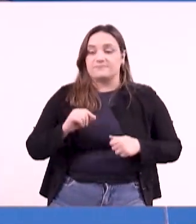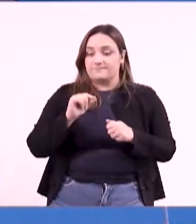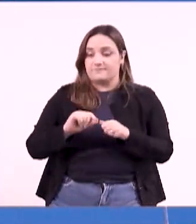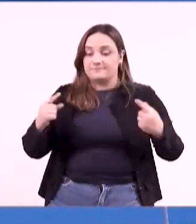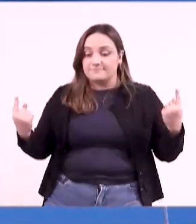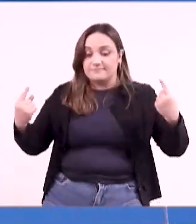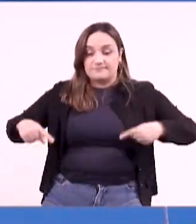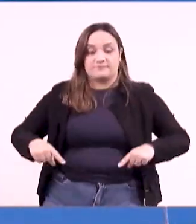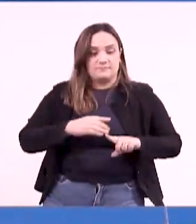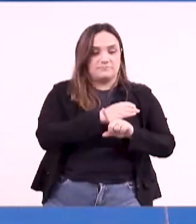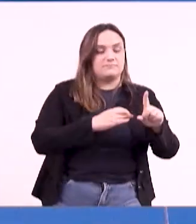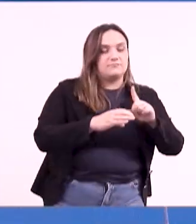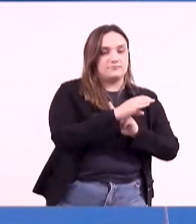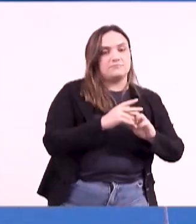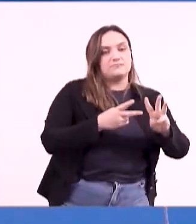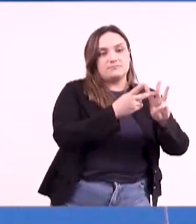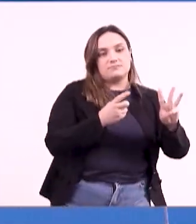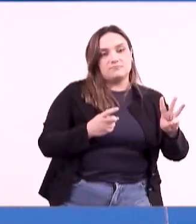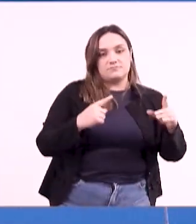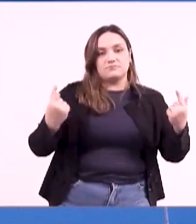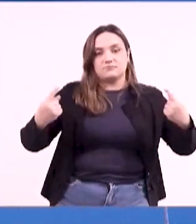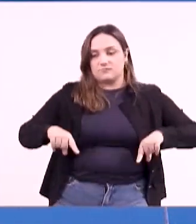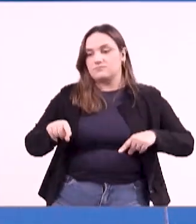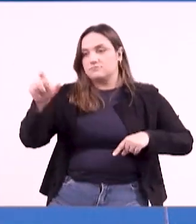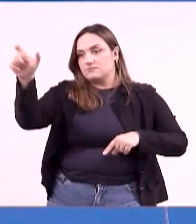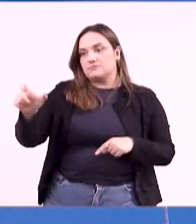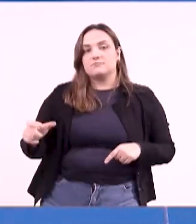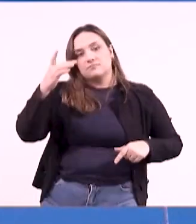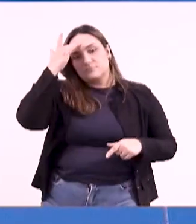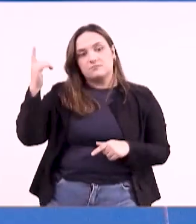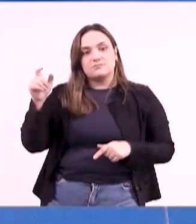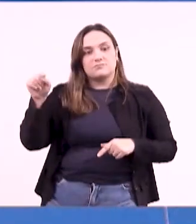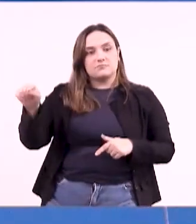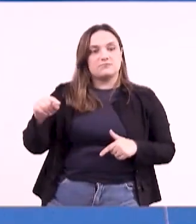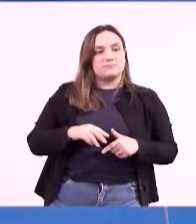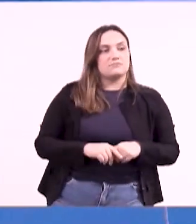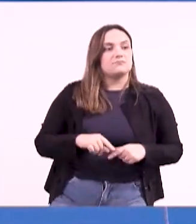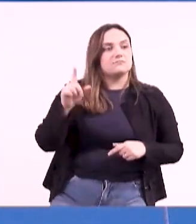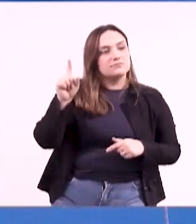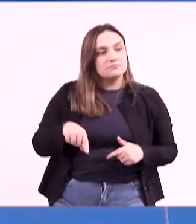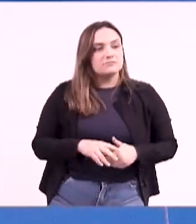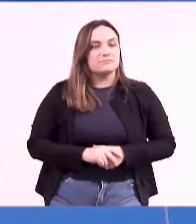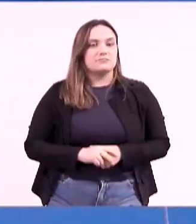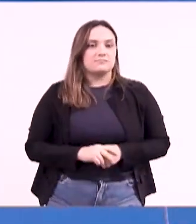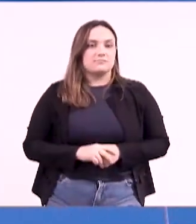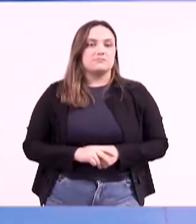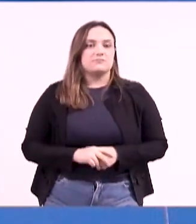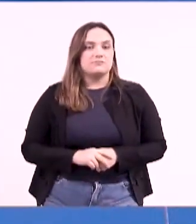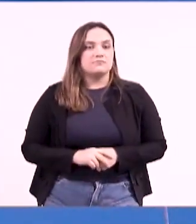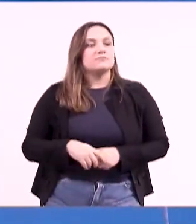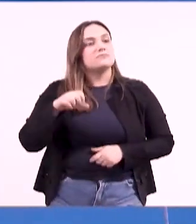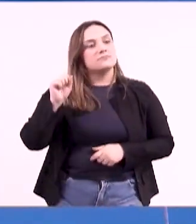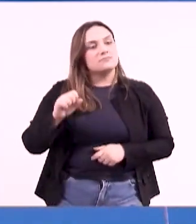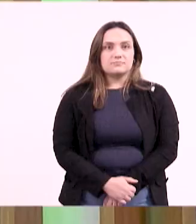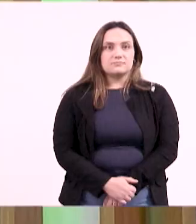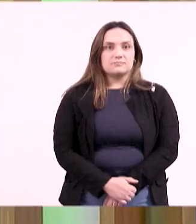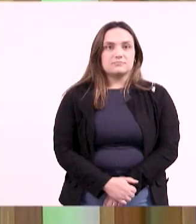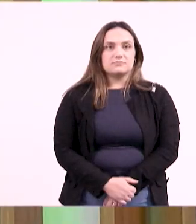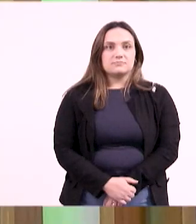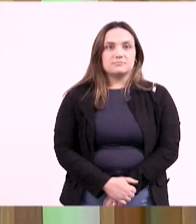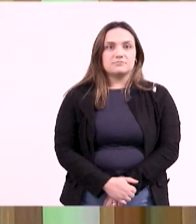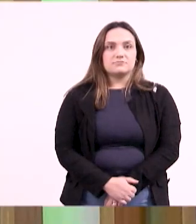indígena contra um candidato. É uma invasão eleitoreira.